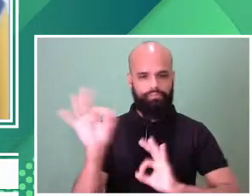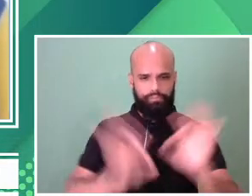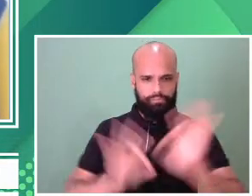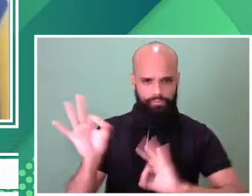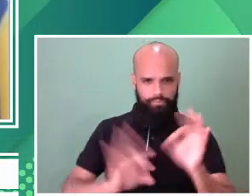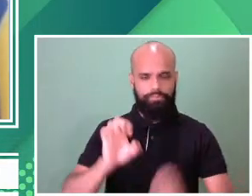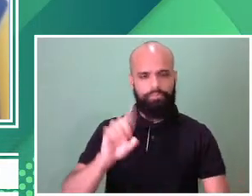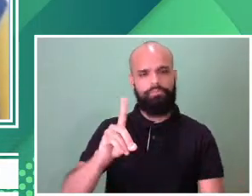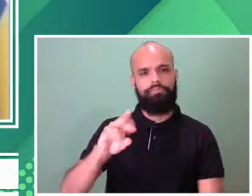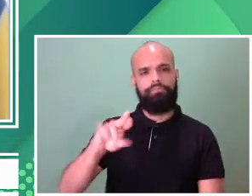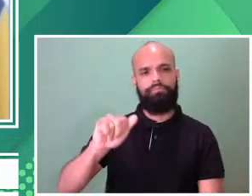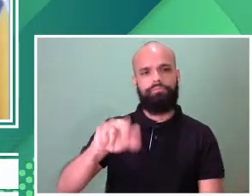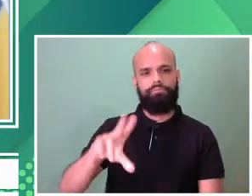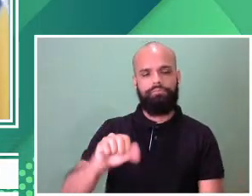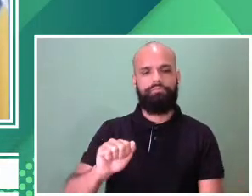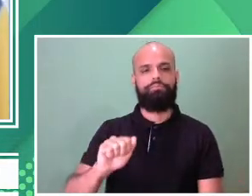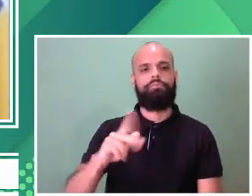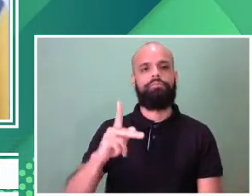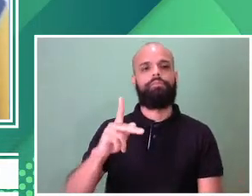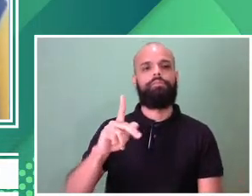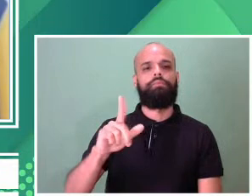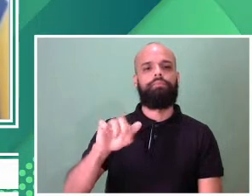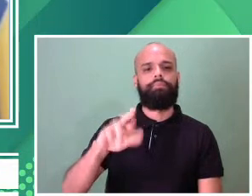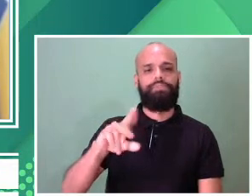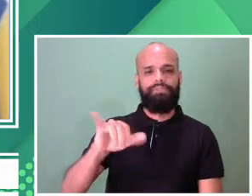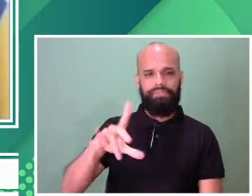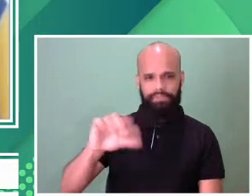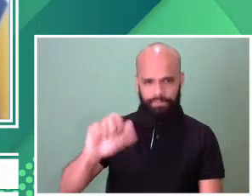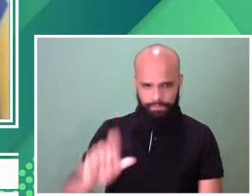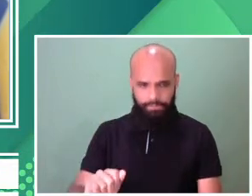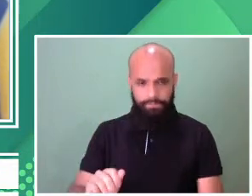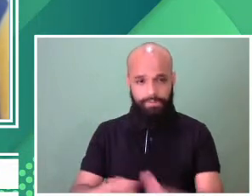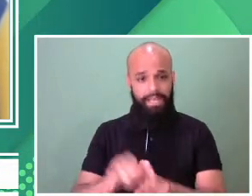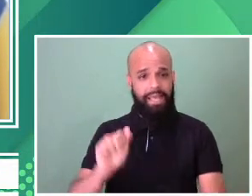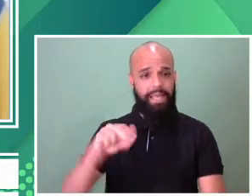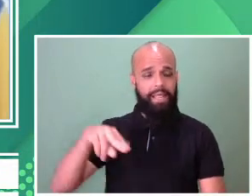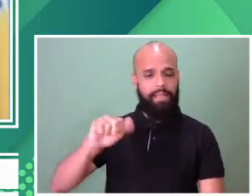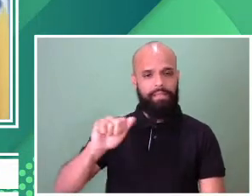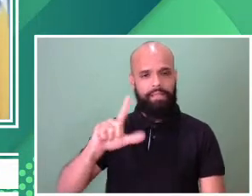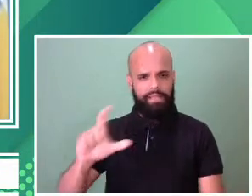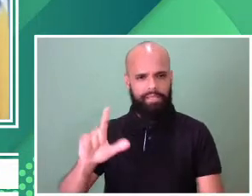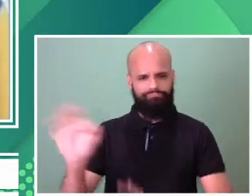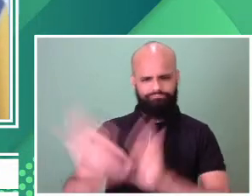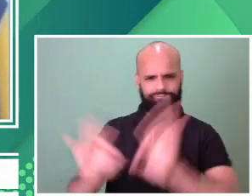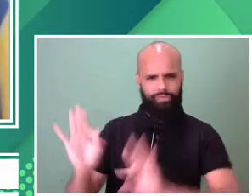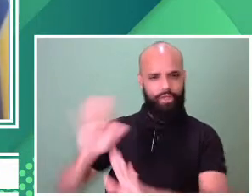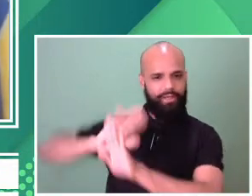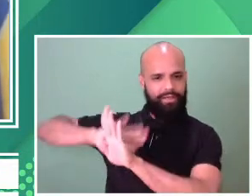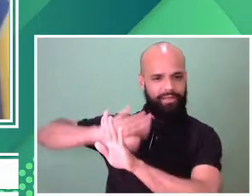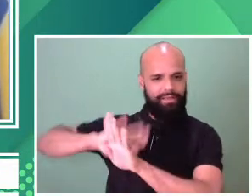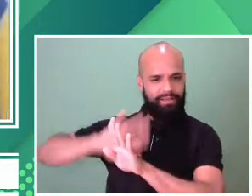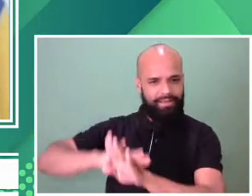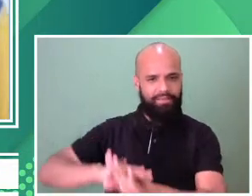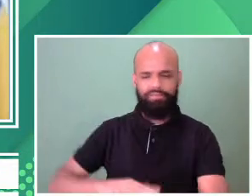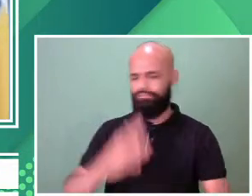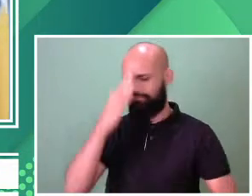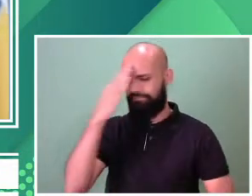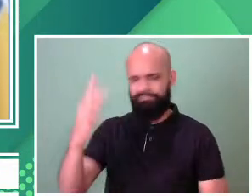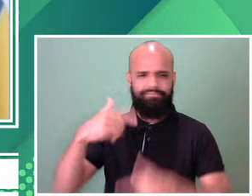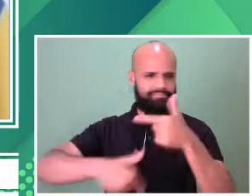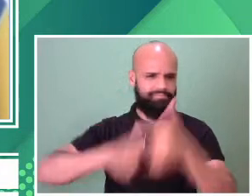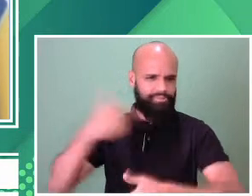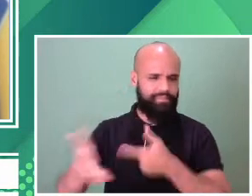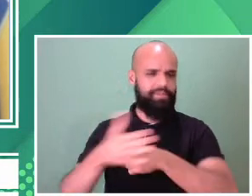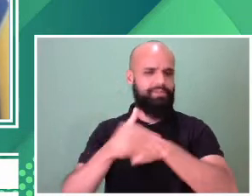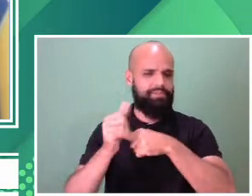à Priscila, ao Anael das Com, que estão aqui por trás, fazendo com que esse encontro aconteça. Muito obrigada pelo trabalho, pelo carinho,